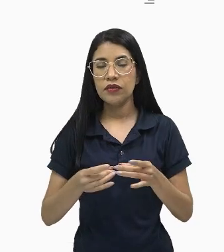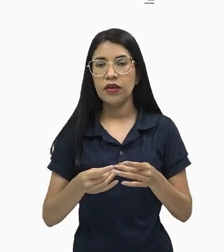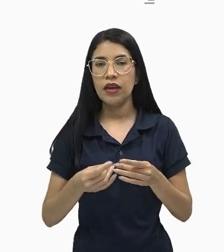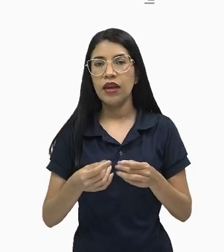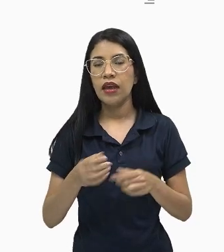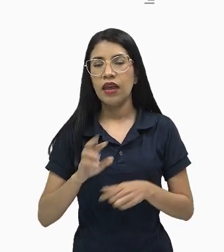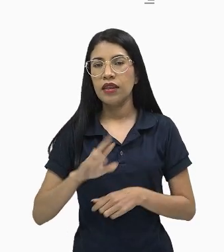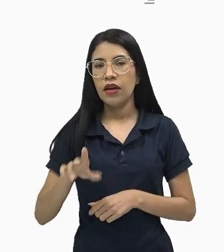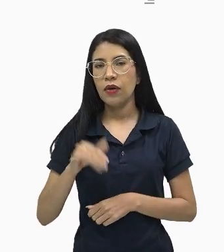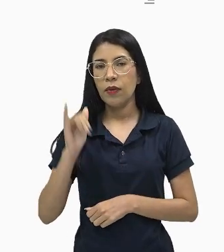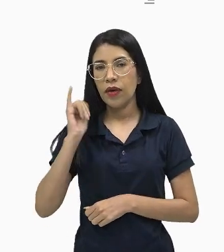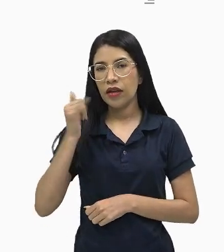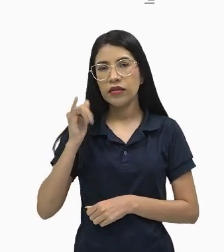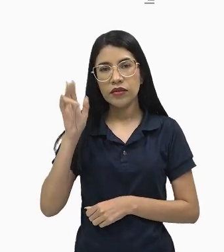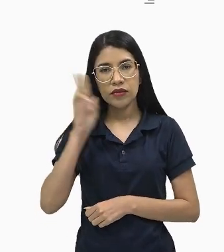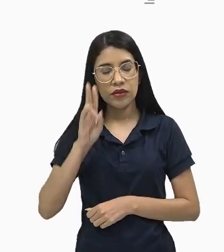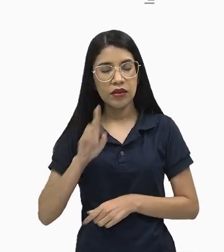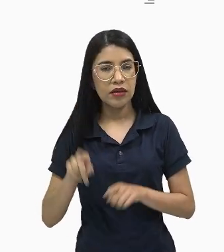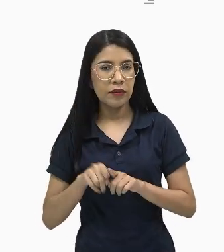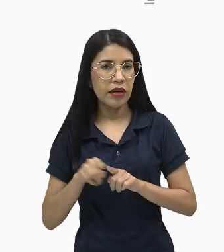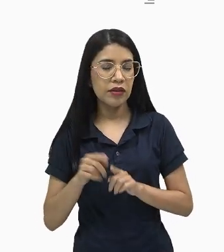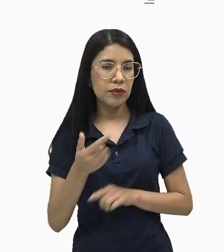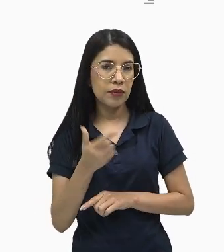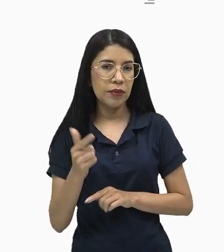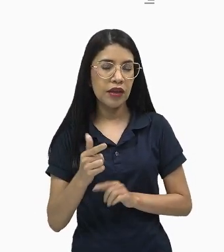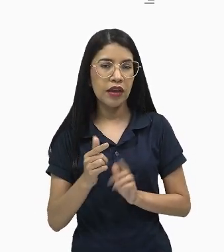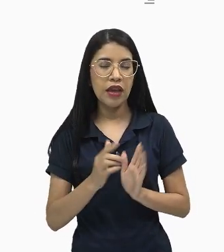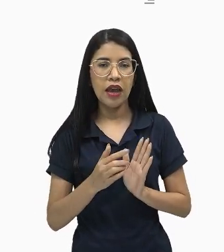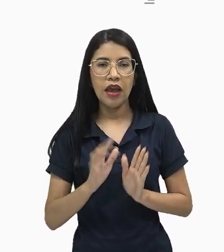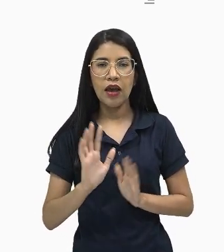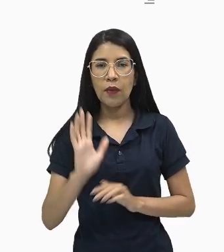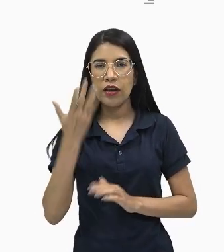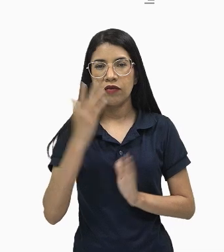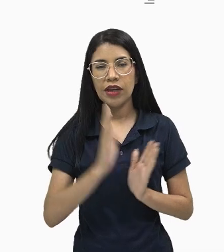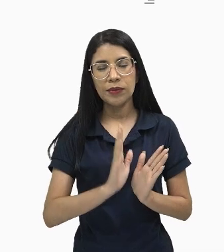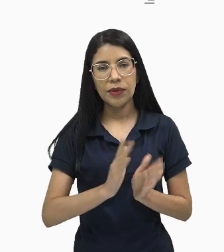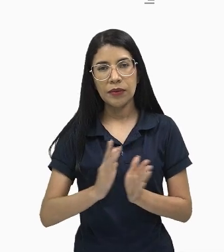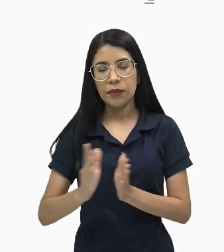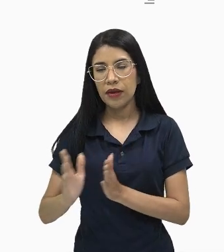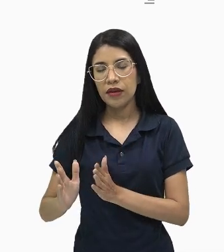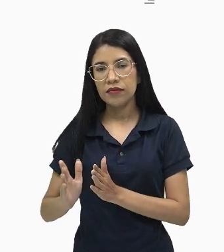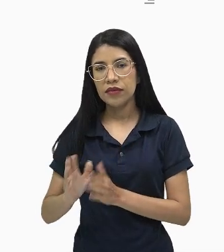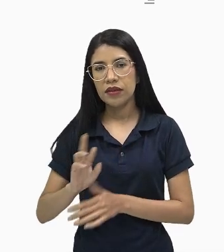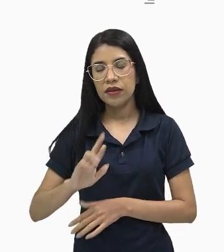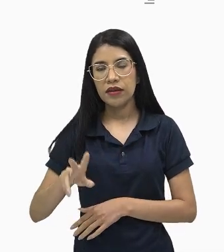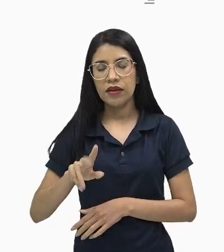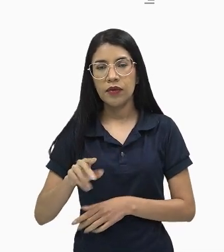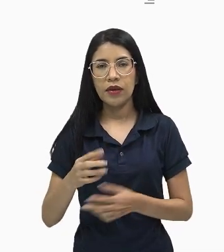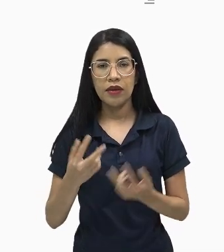uma história ou não apresenta também uma sequência de eventos, né, como uma história,